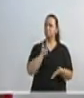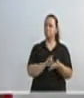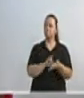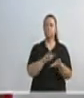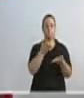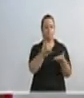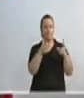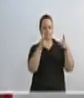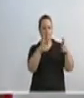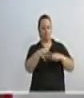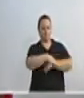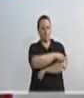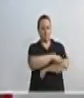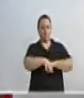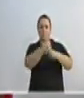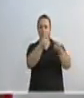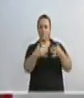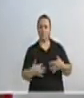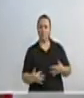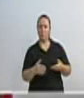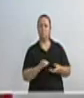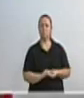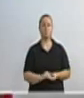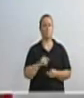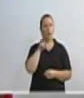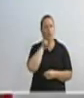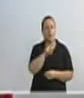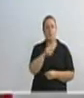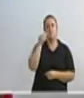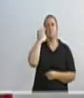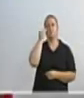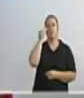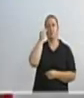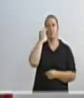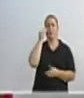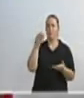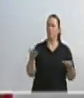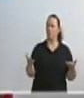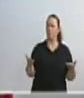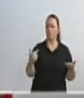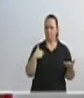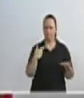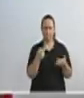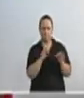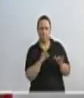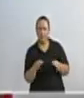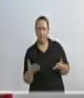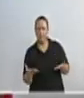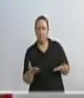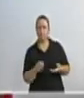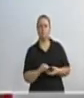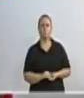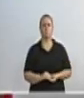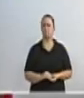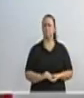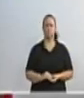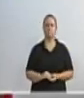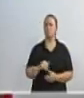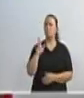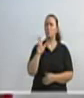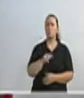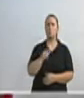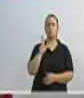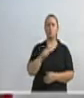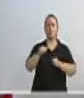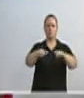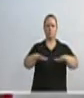colocou o engenheiro. Era isso que se buscava, se não me falta, né? Se eu não estou enganado. Então, nunca vi uma audiência